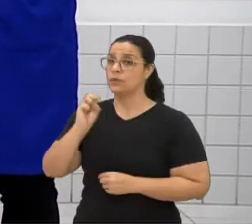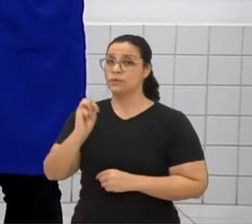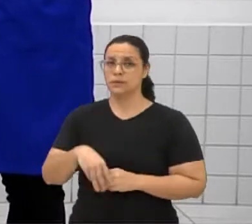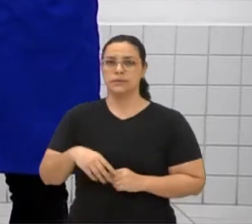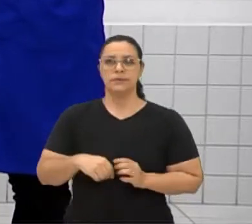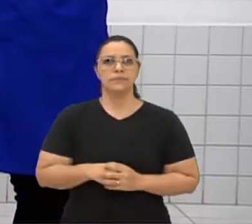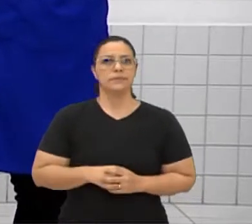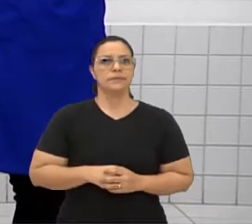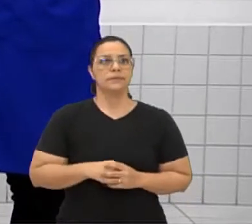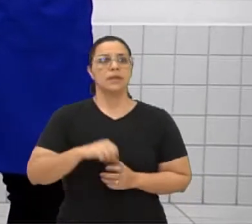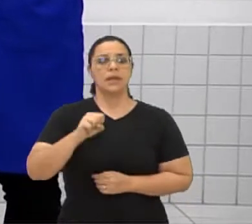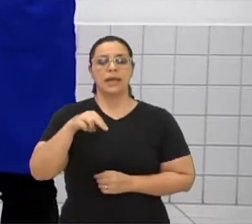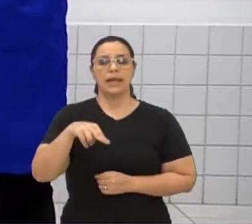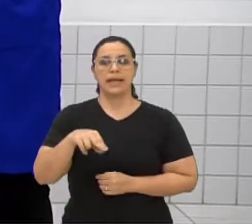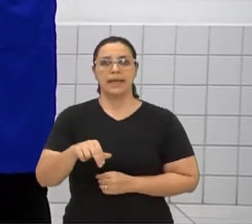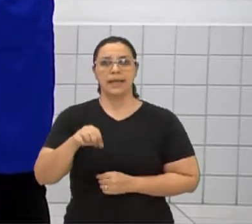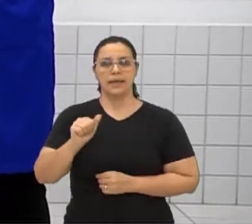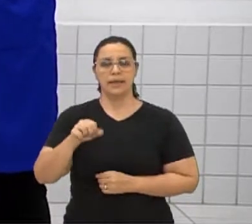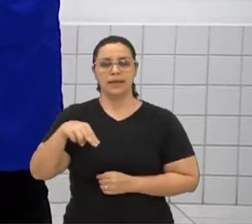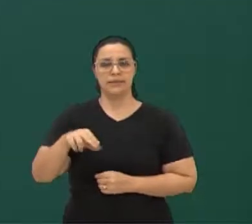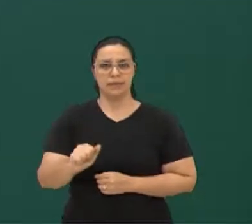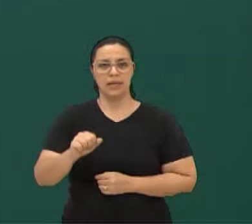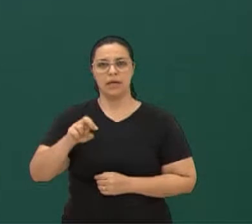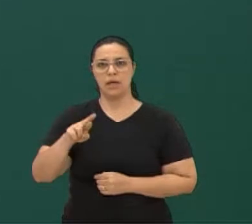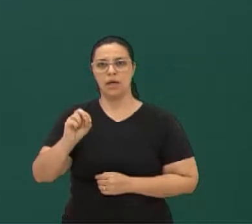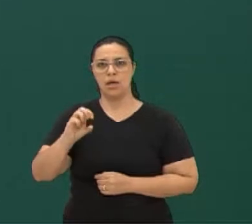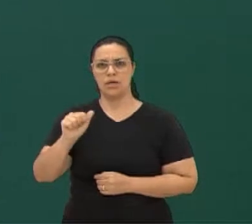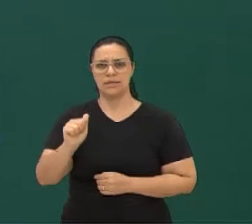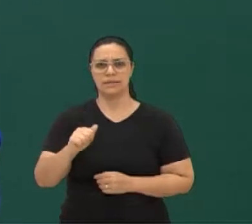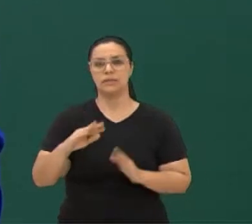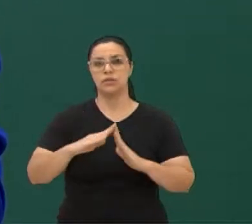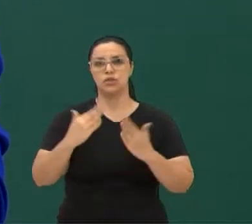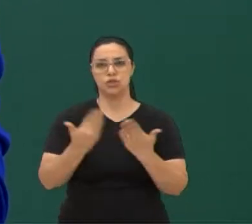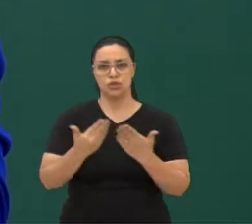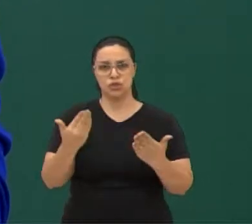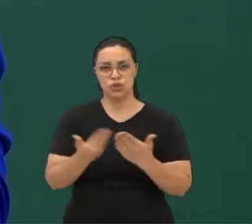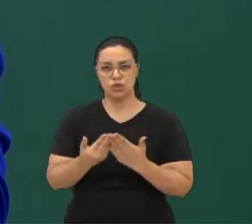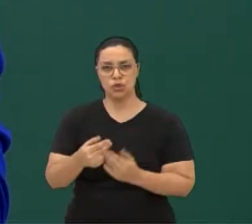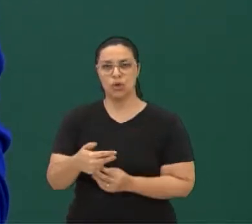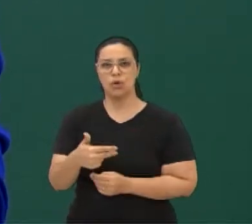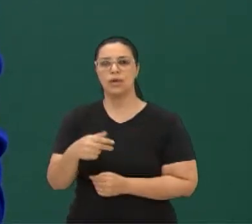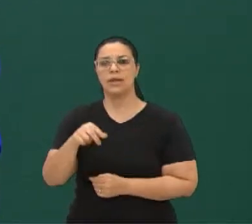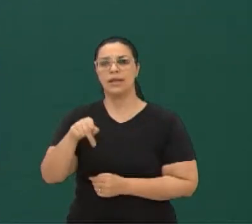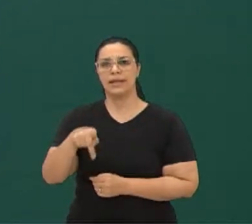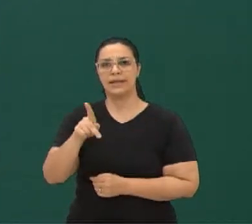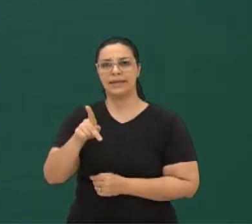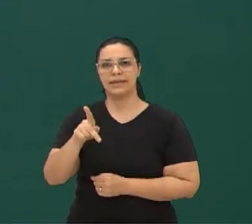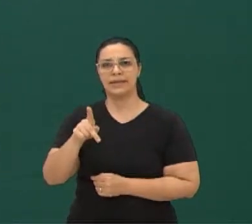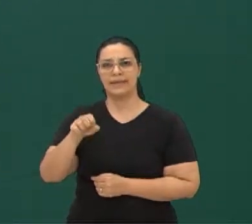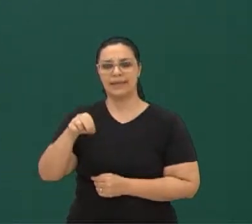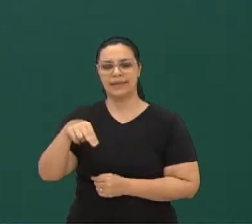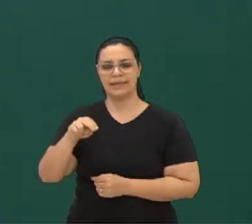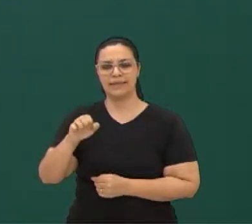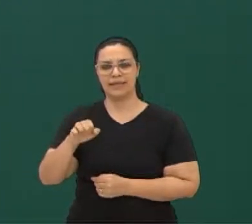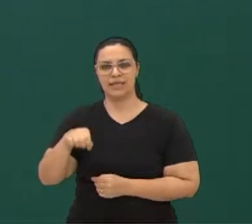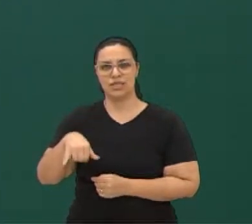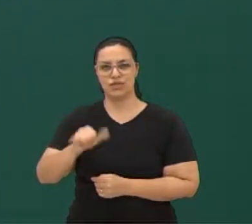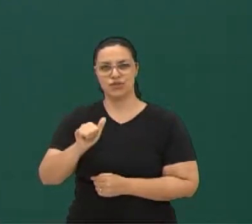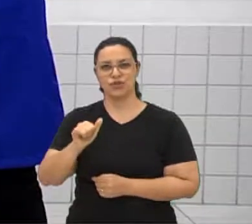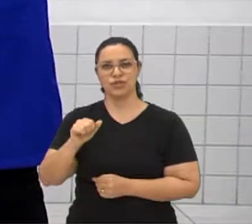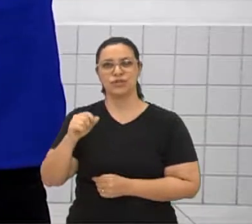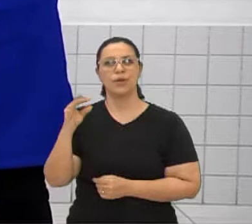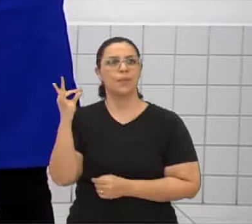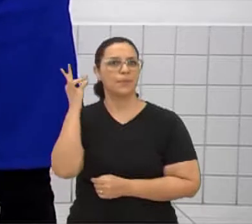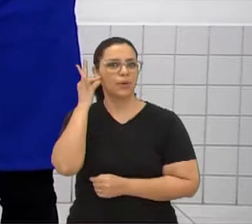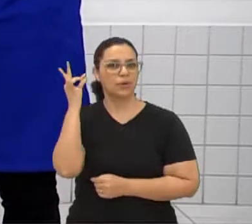deixa eu ver escrever o nome aqui Ana Luiza Marinho Rocha do Colégio Estadual Presidente Kennedy de Ponta Grossa tapete um